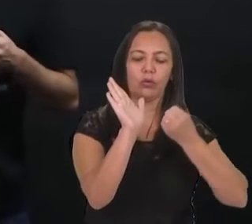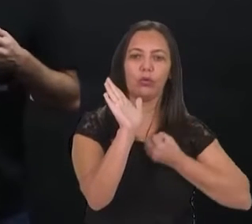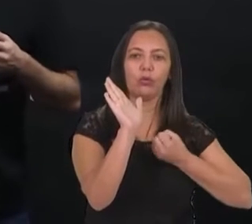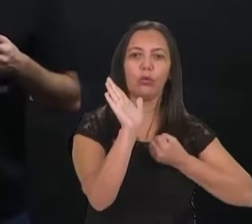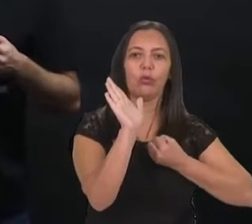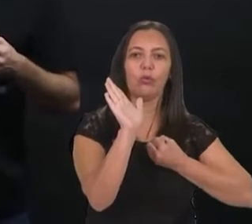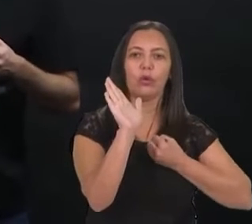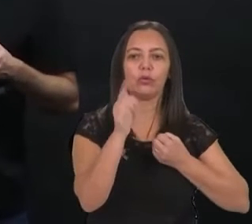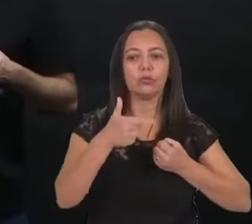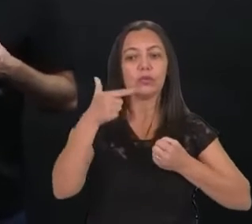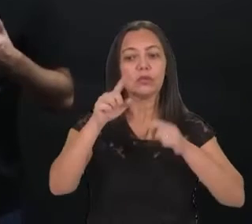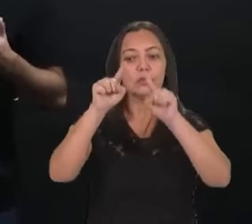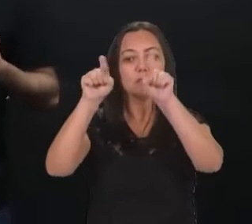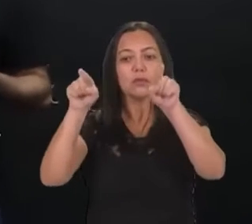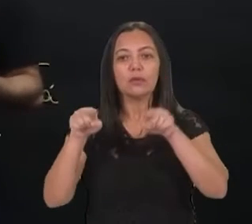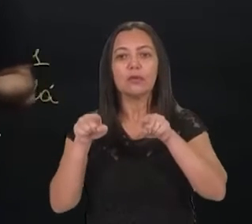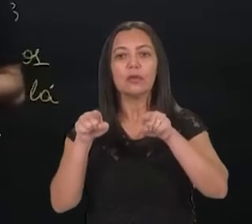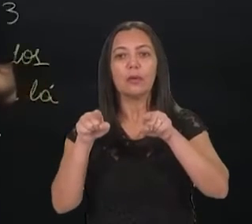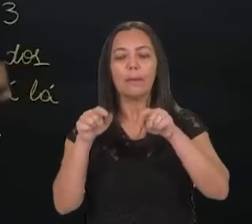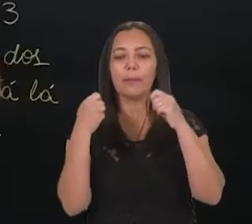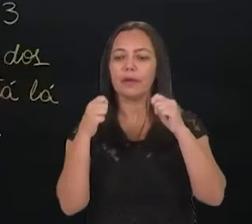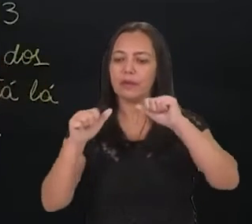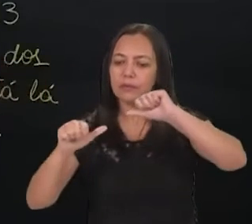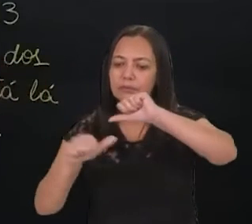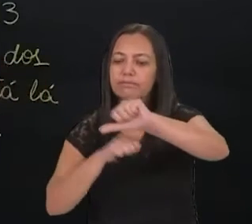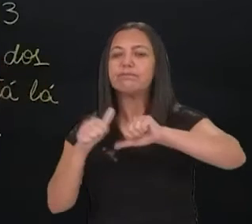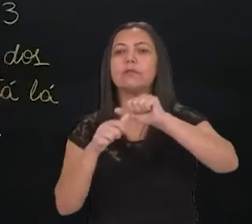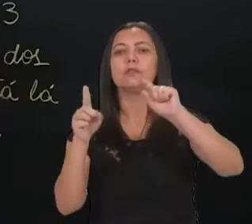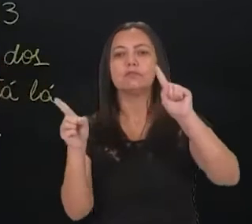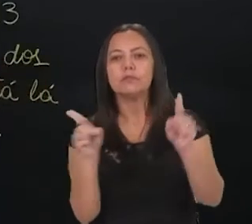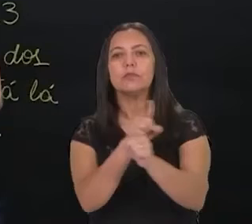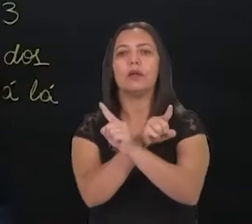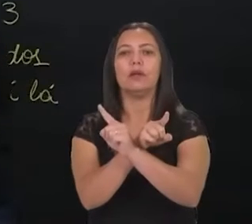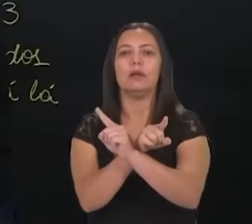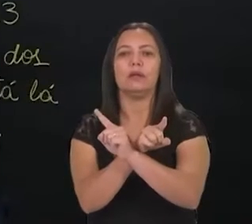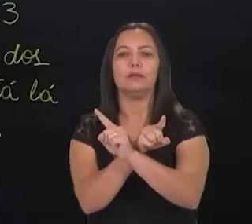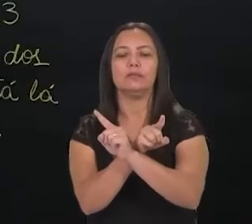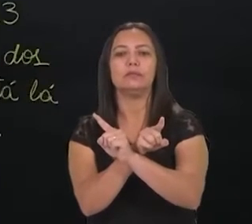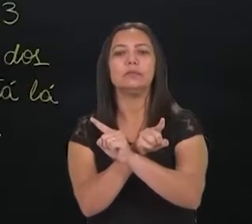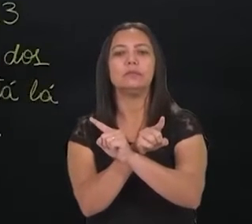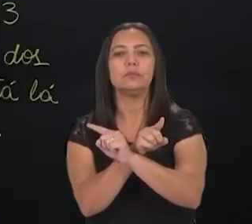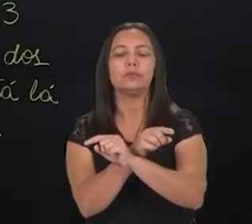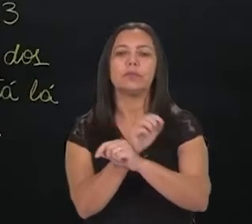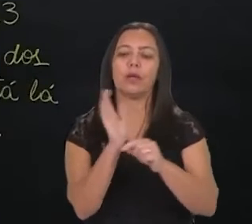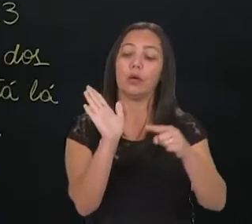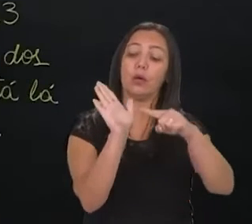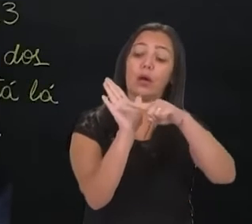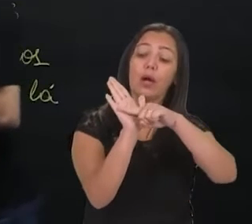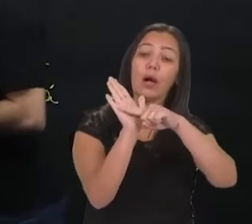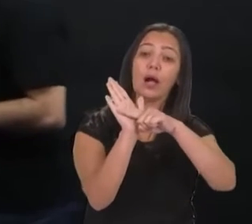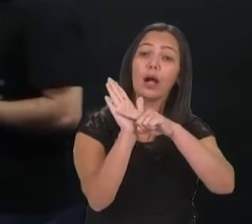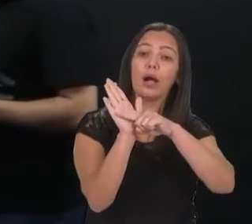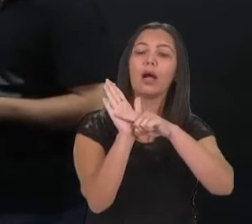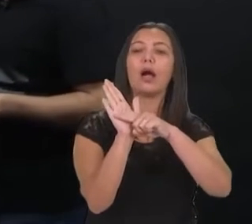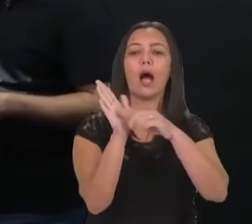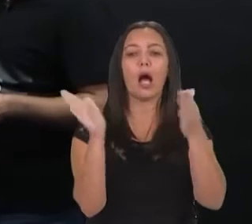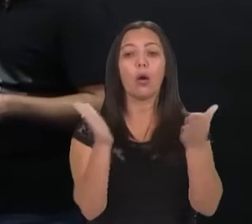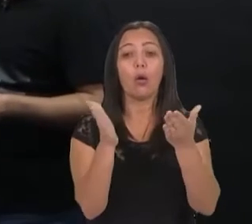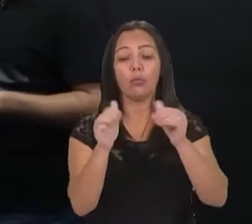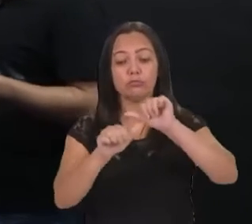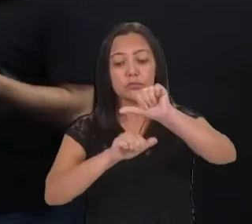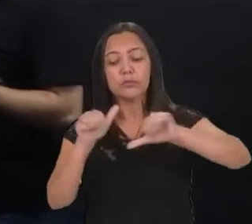numérico do segundo parênteses também deverá ser trocado. Logo, então, o que era negativo passou a